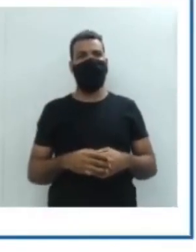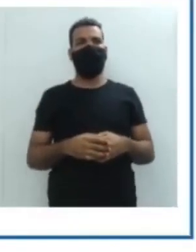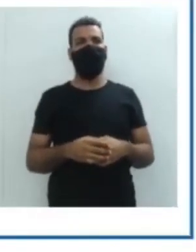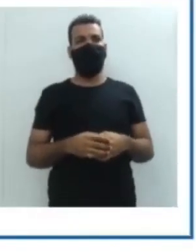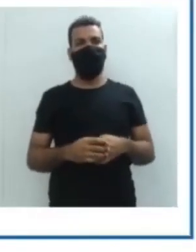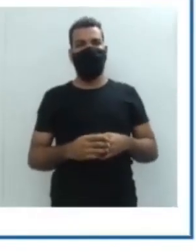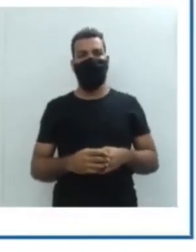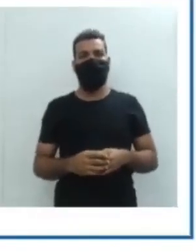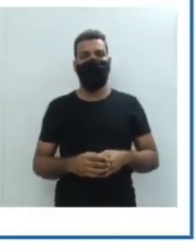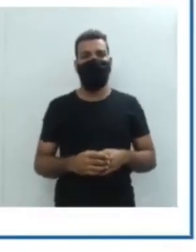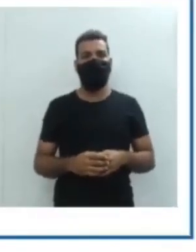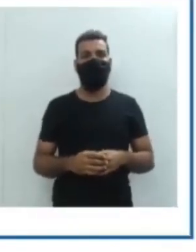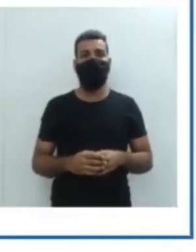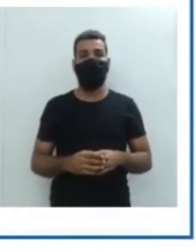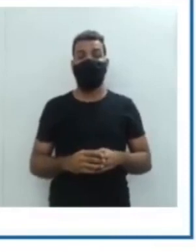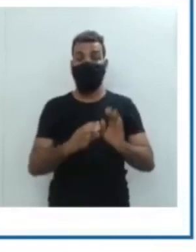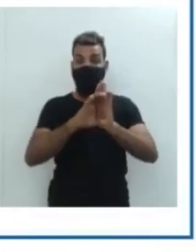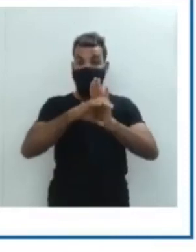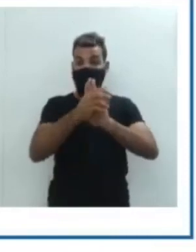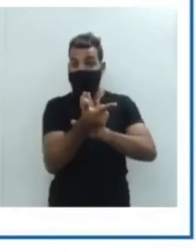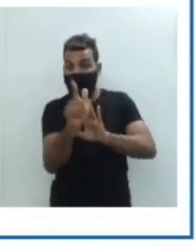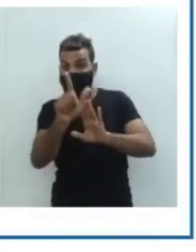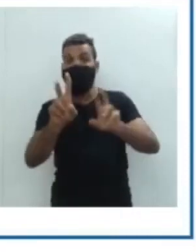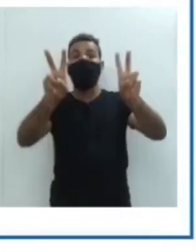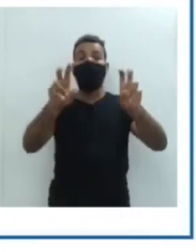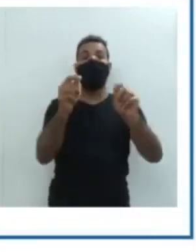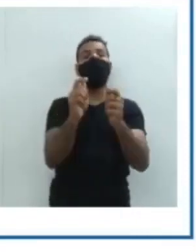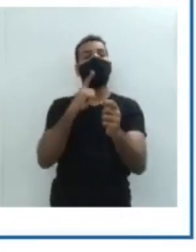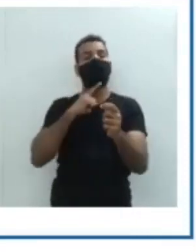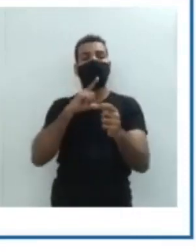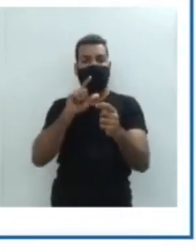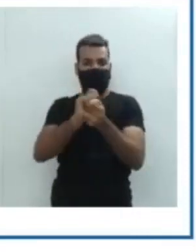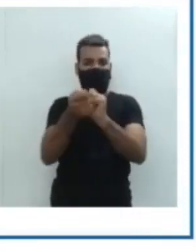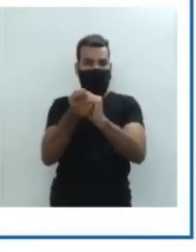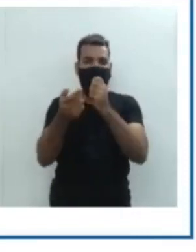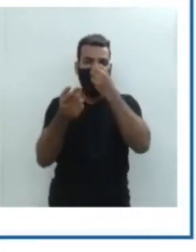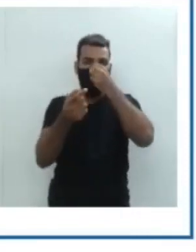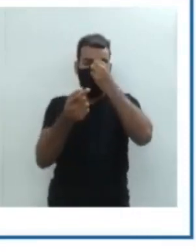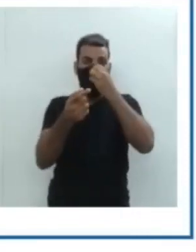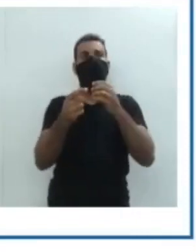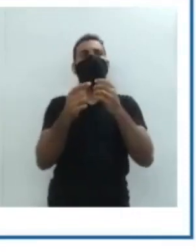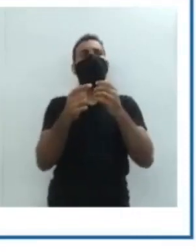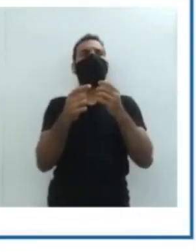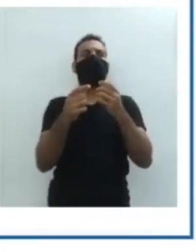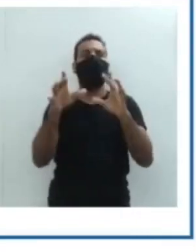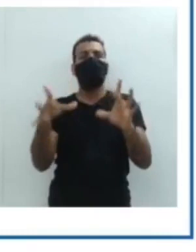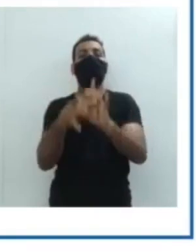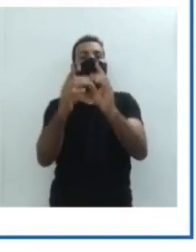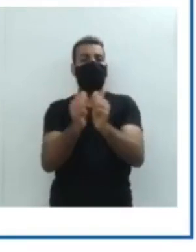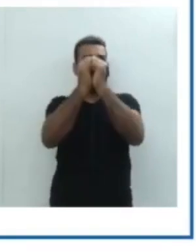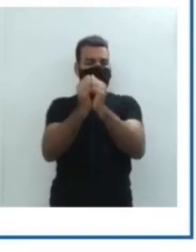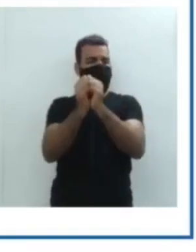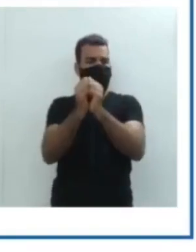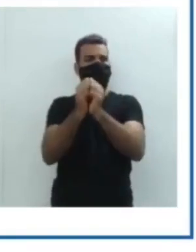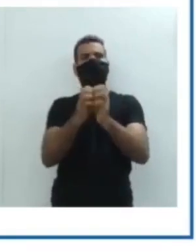nós temos um nosso outro conceito que é o conceito de associação Associação ela pode é um conceito que